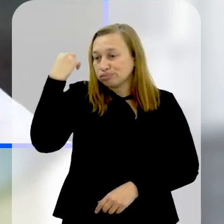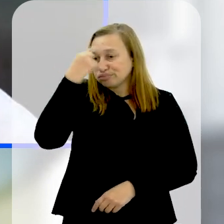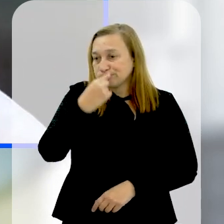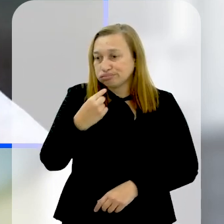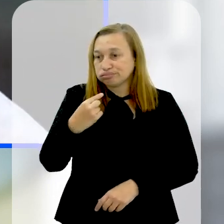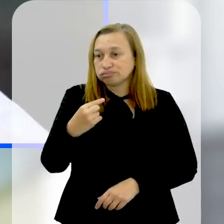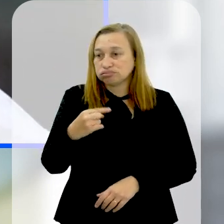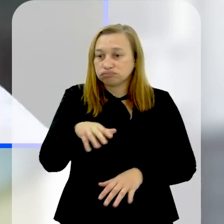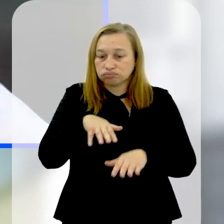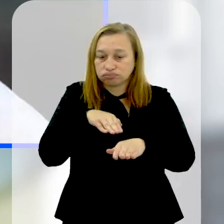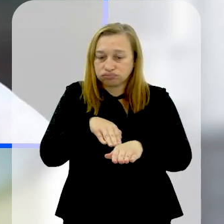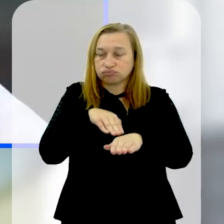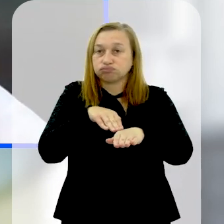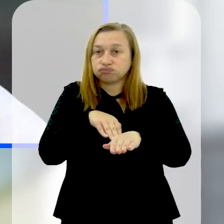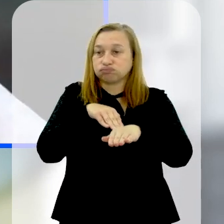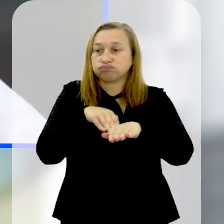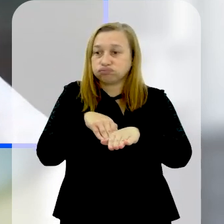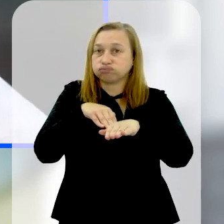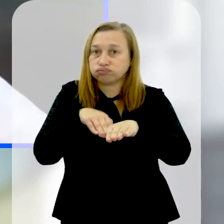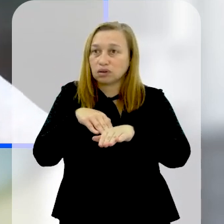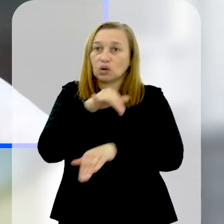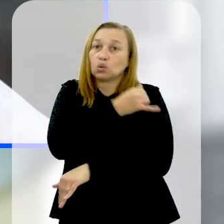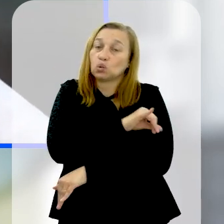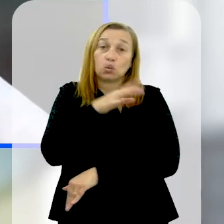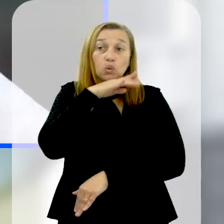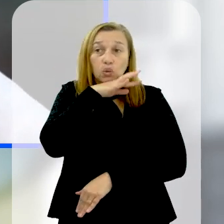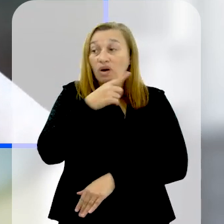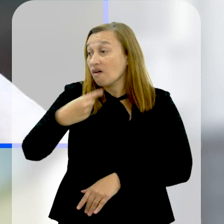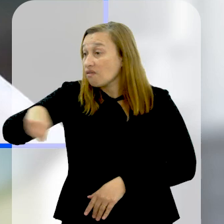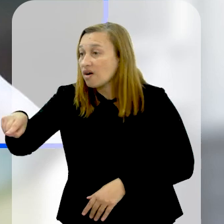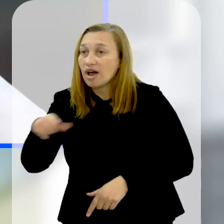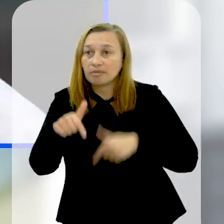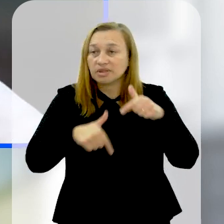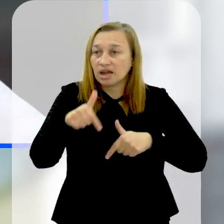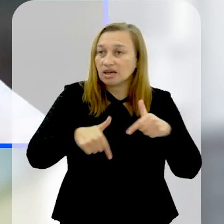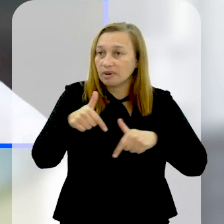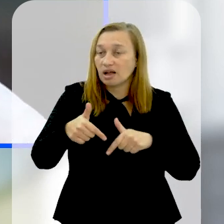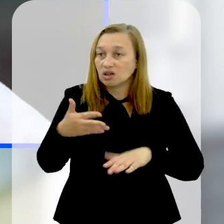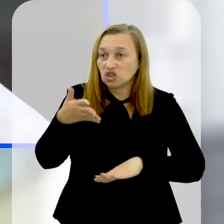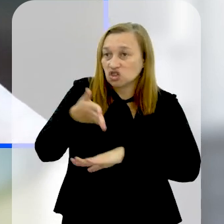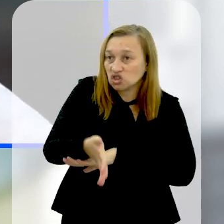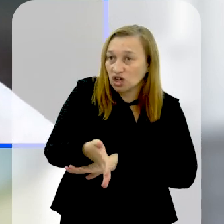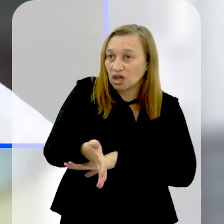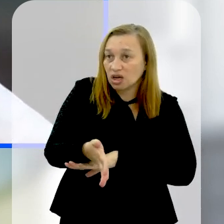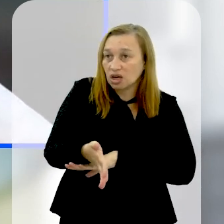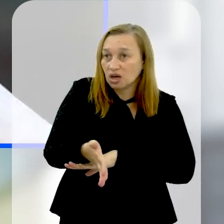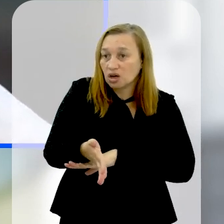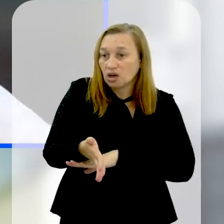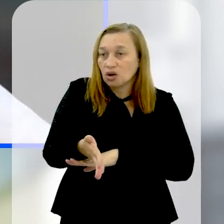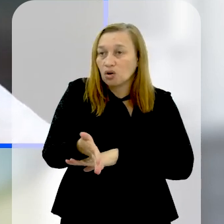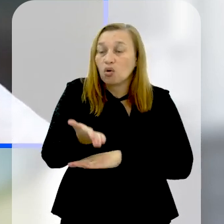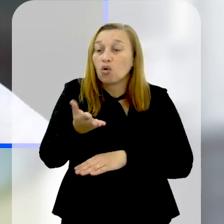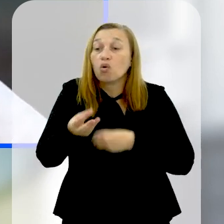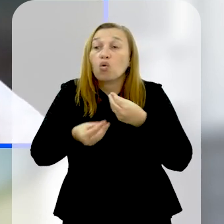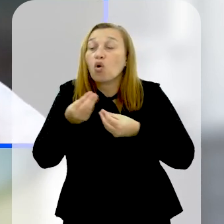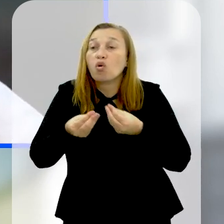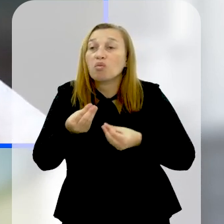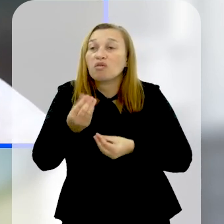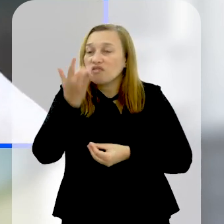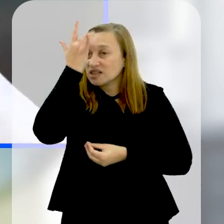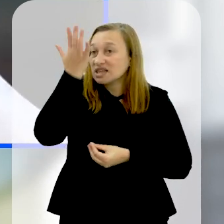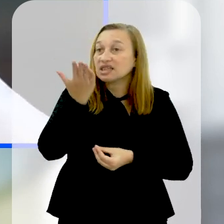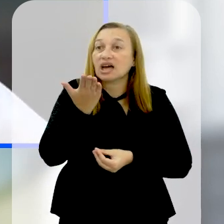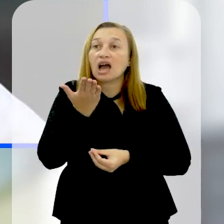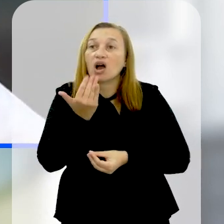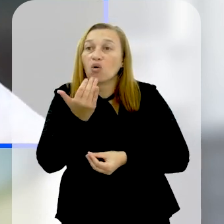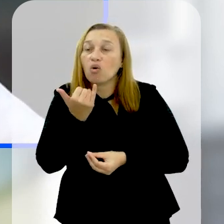Janeiro, que sabemos que o trânsito é caótico. Vai para o trabalho, chega no trabalho. Como a gente pode facilitar para